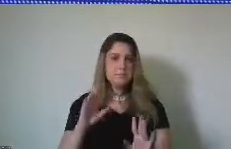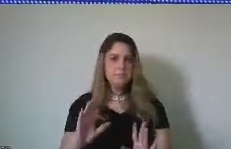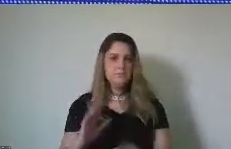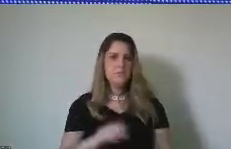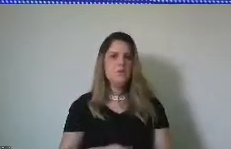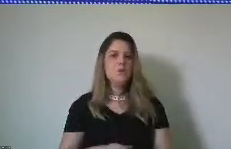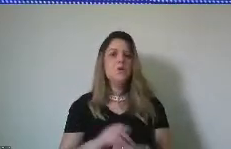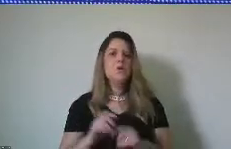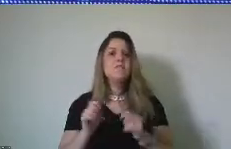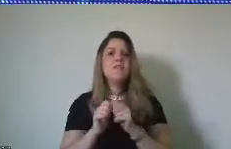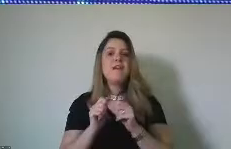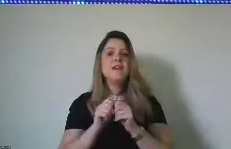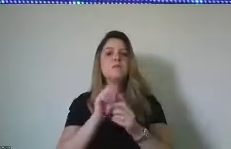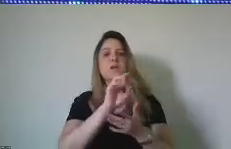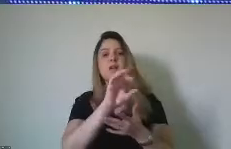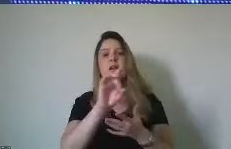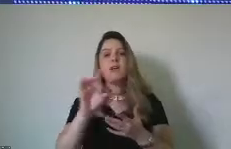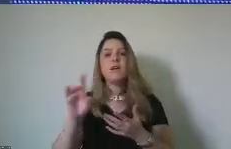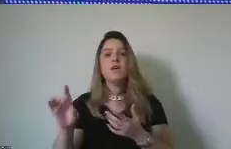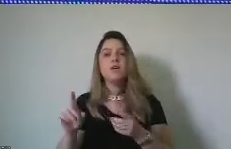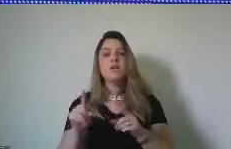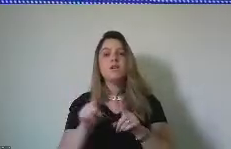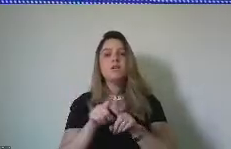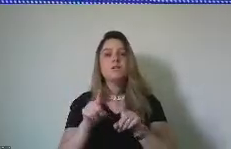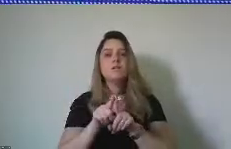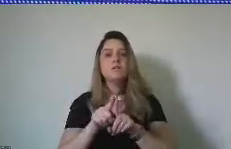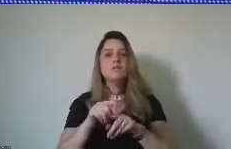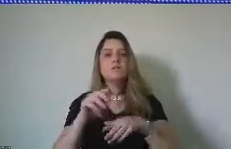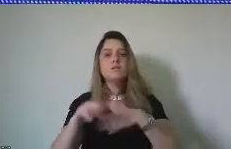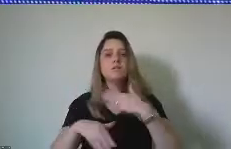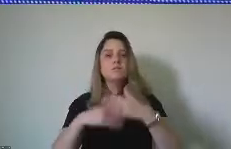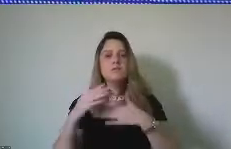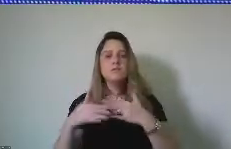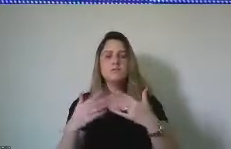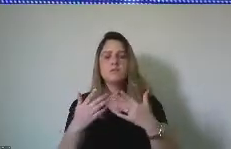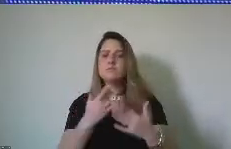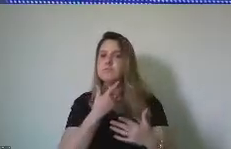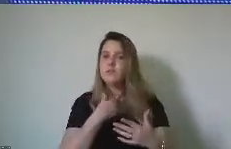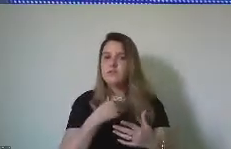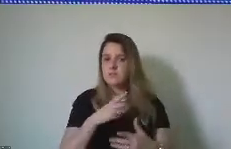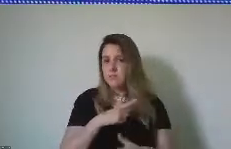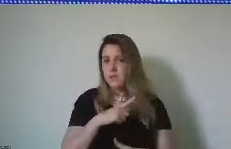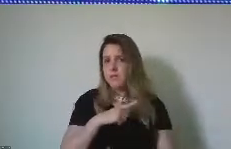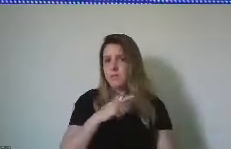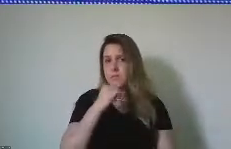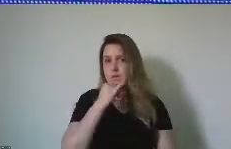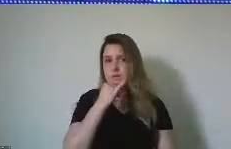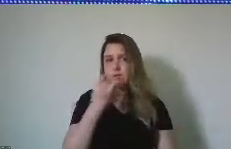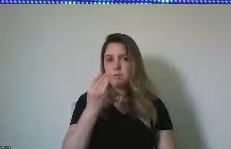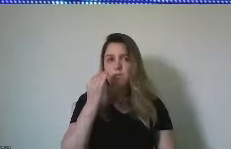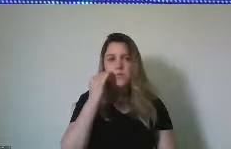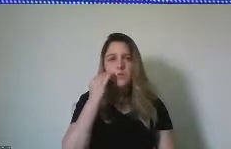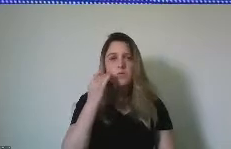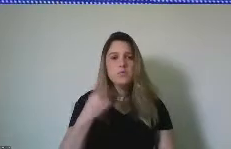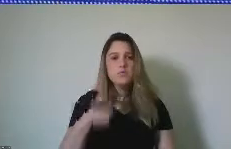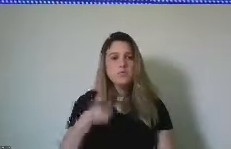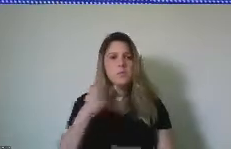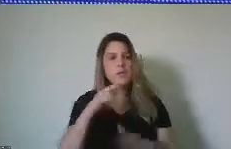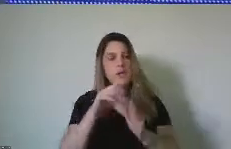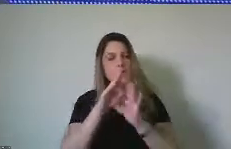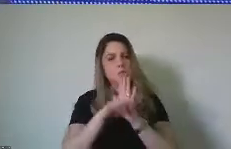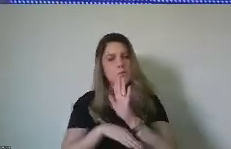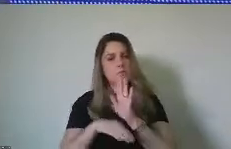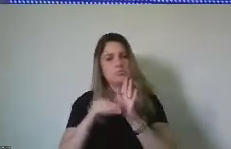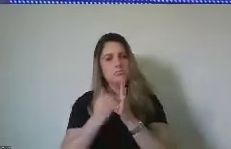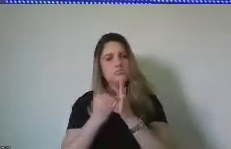que faz com que naturalmente só você ajustando a estrutura de Capital invertendo por exemplo Eco de dívida você já tem um desconto naturalmente possa ser